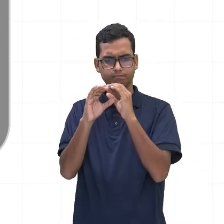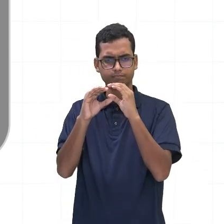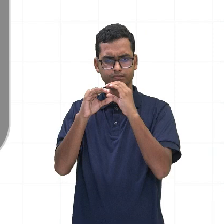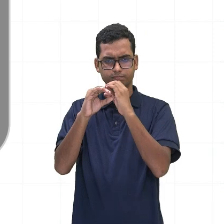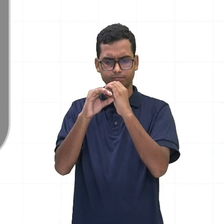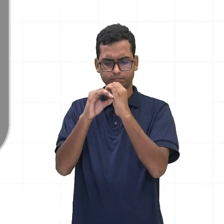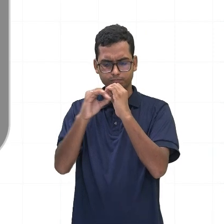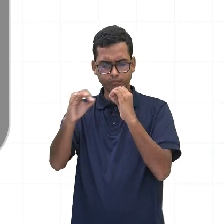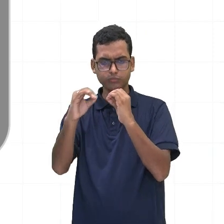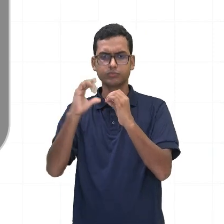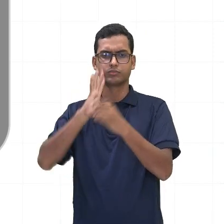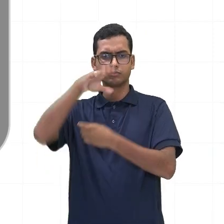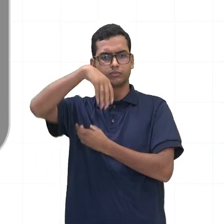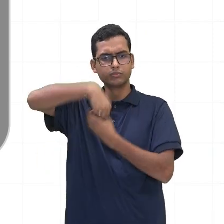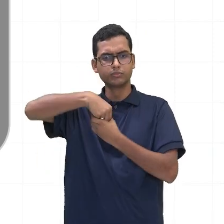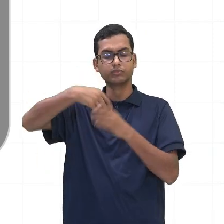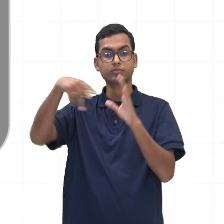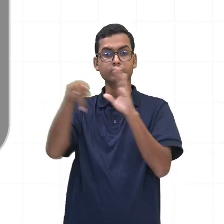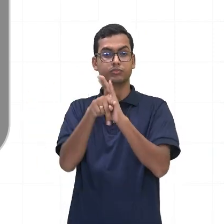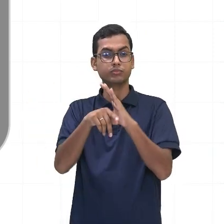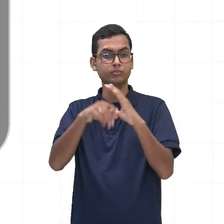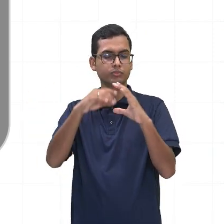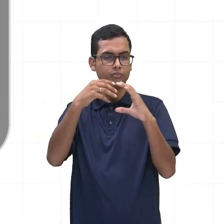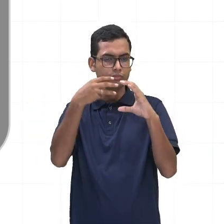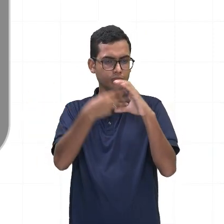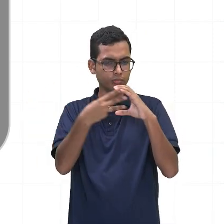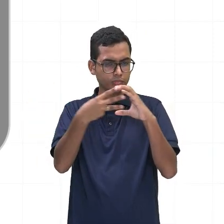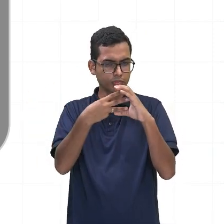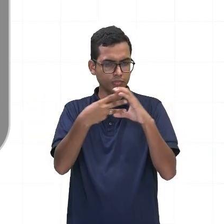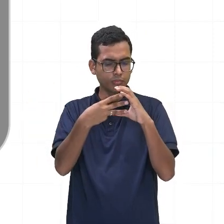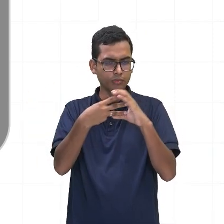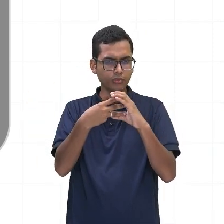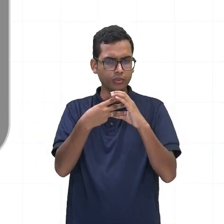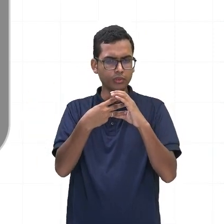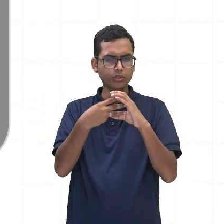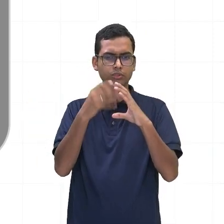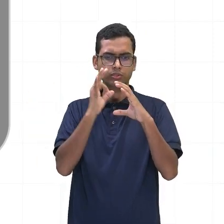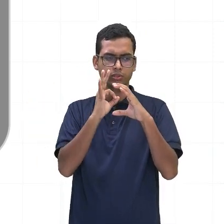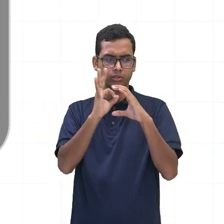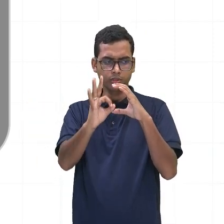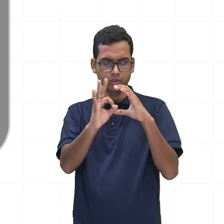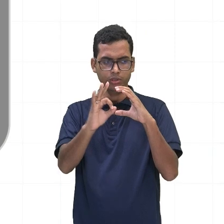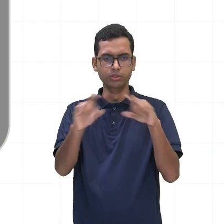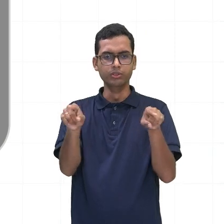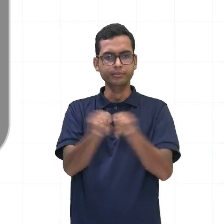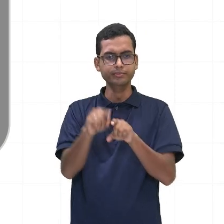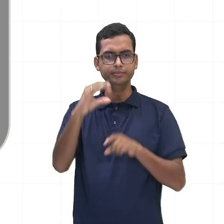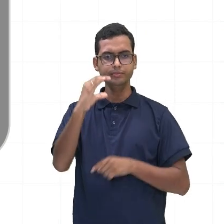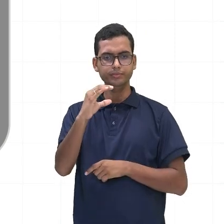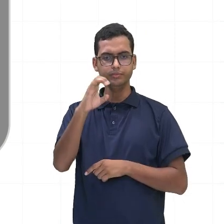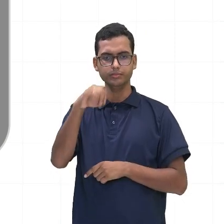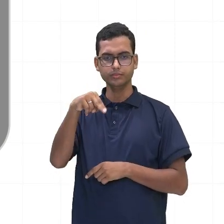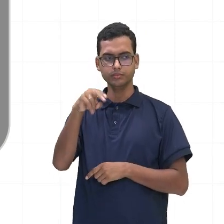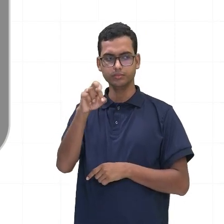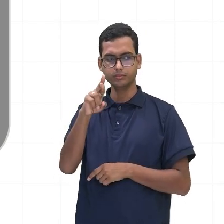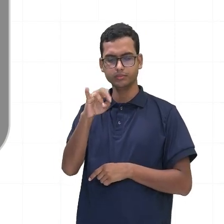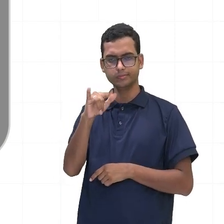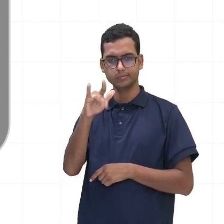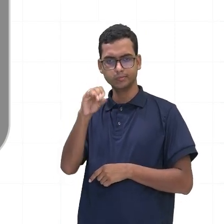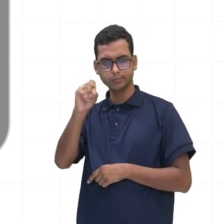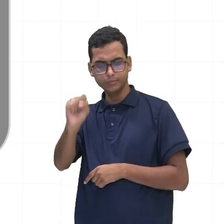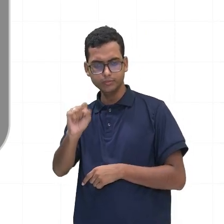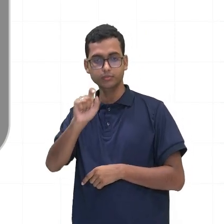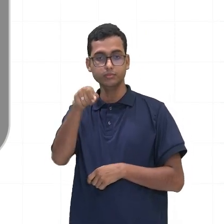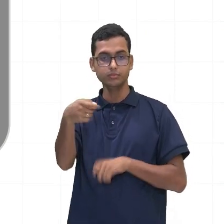células eucarióticas. Eles participam da divisão celular pela capacidade de